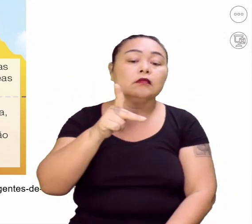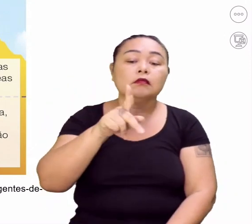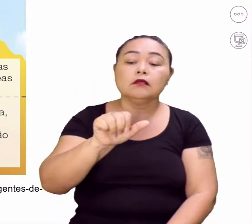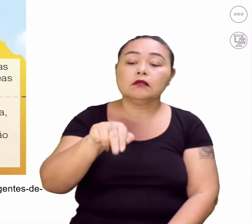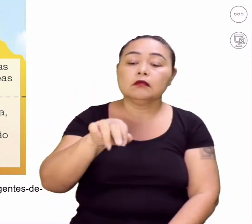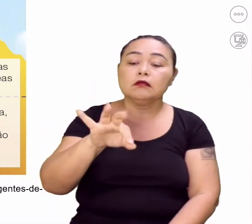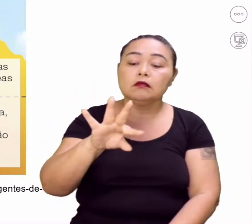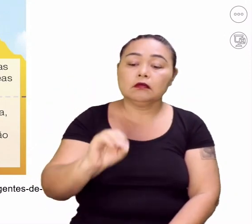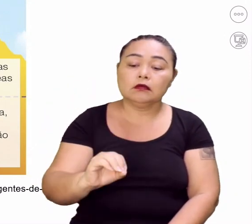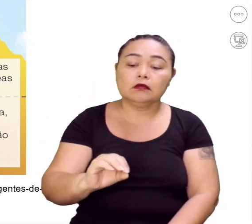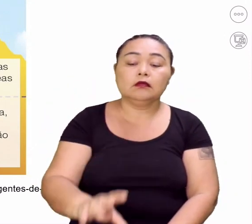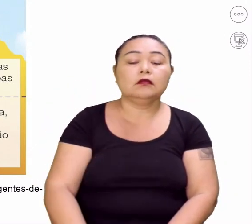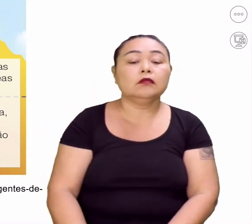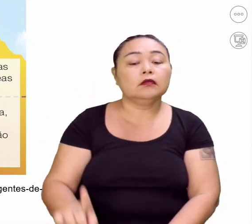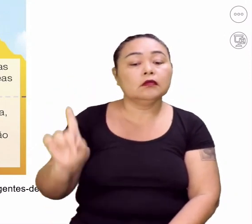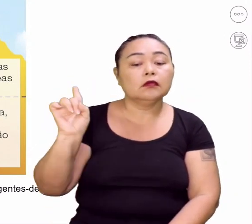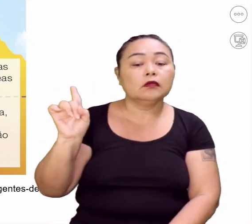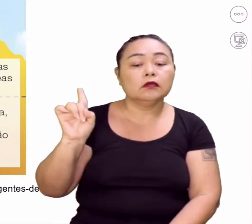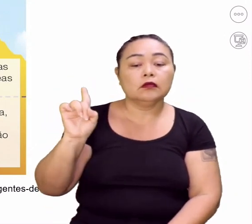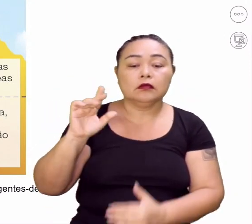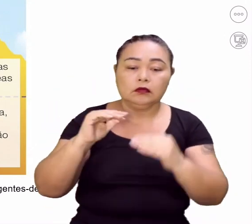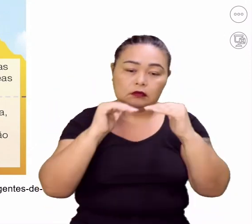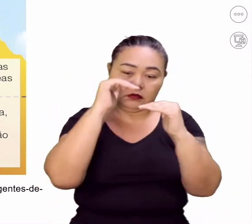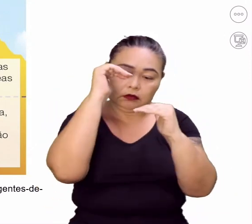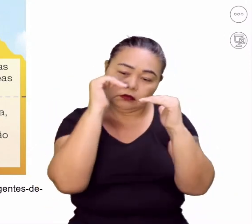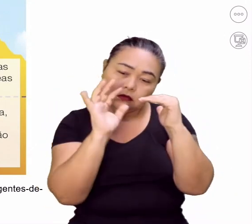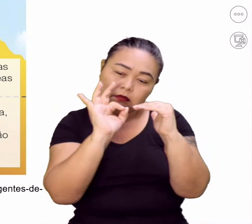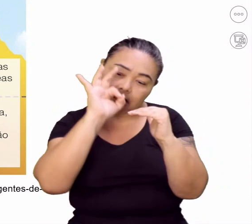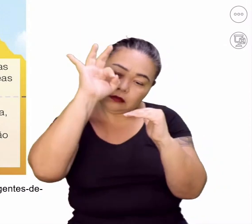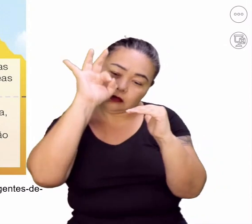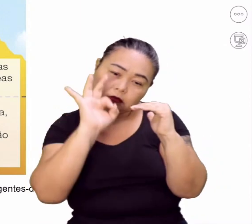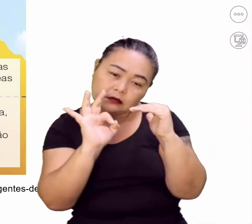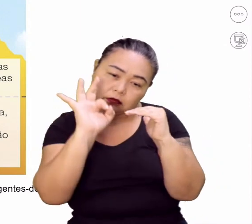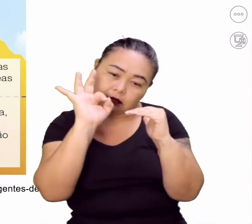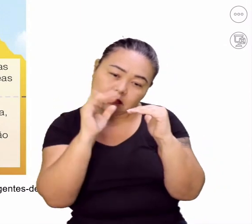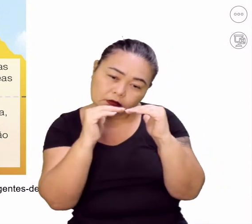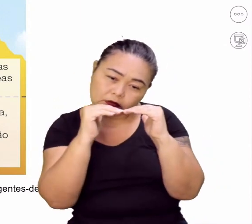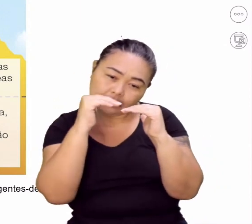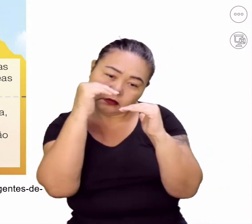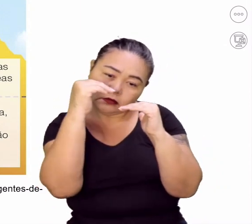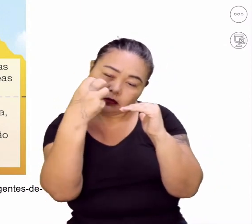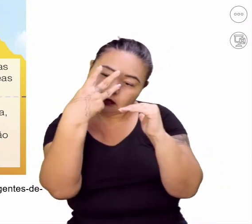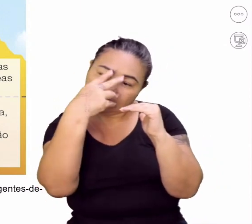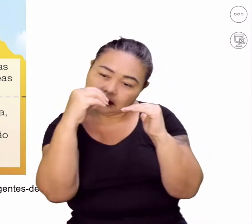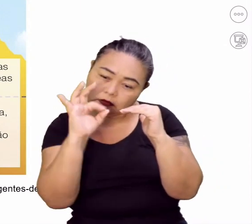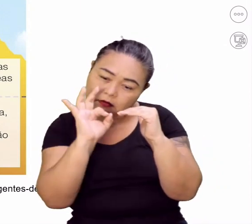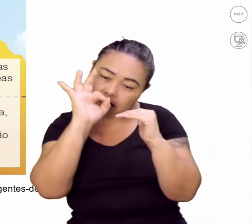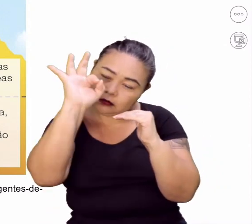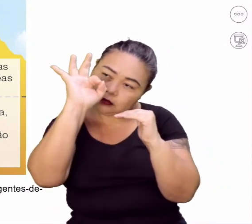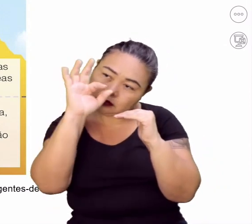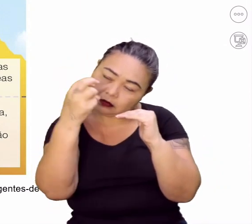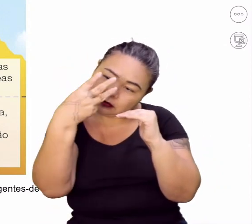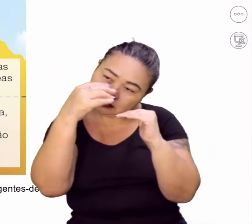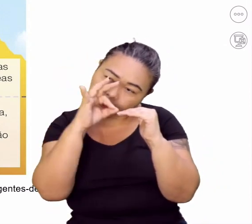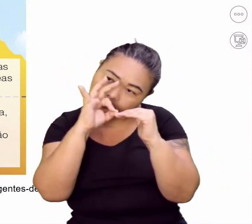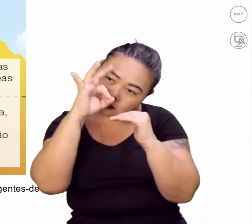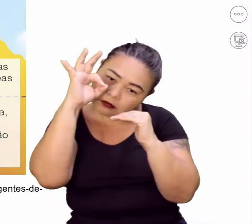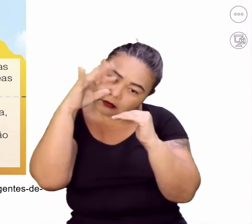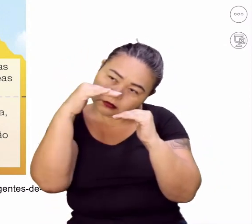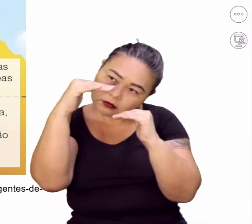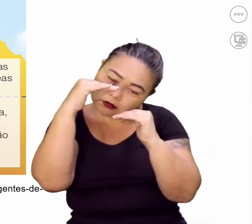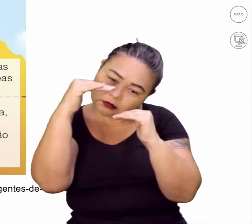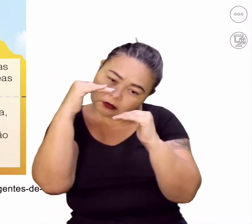planaltos, ó, a altimetria dele acima de 300 metros. E às